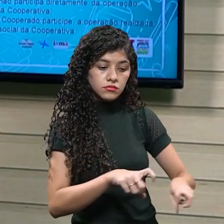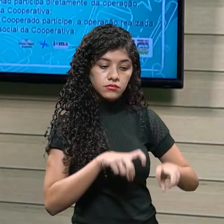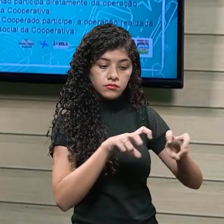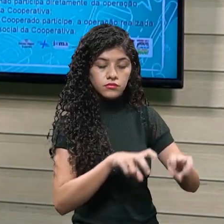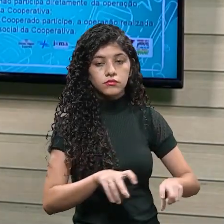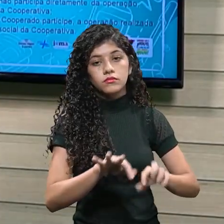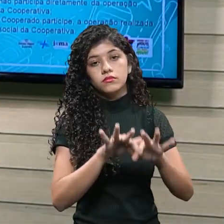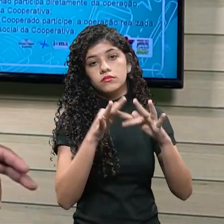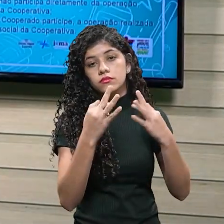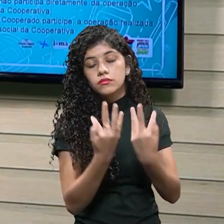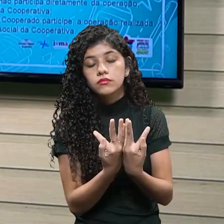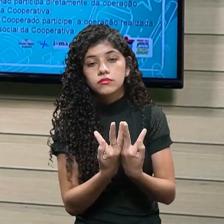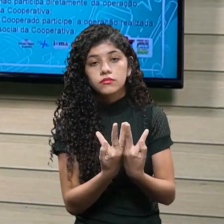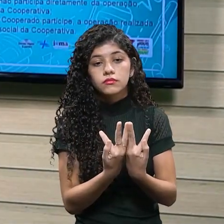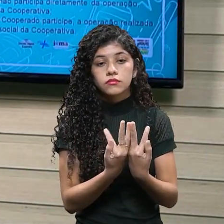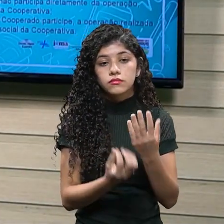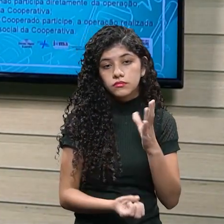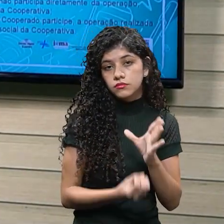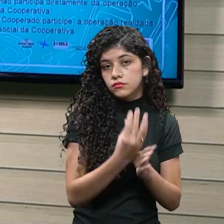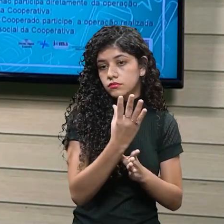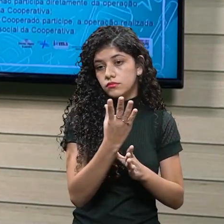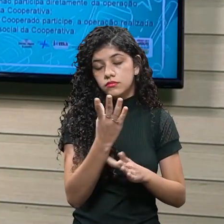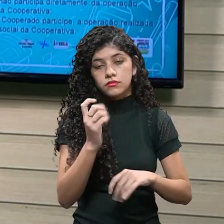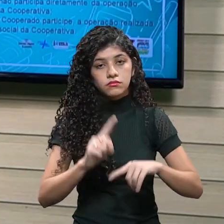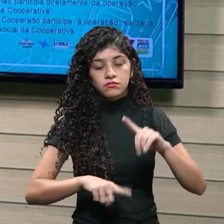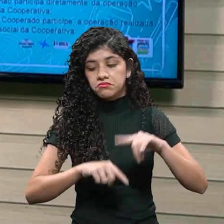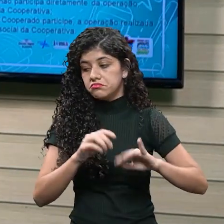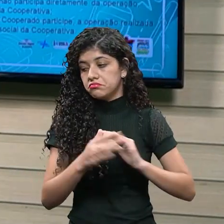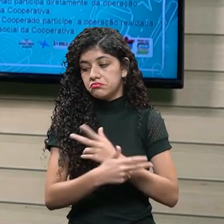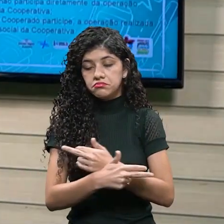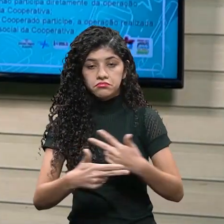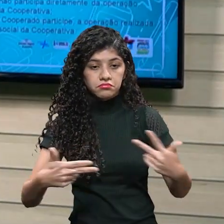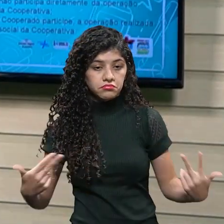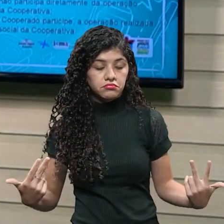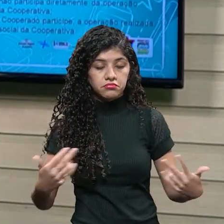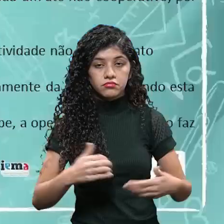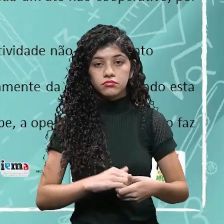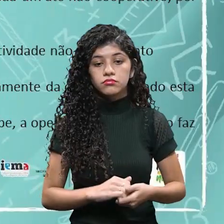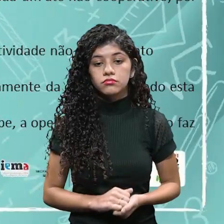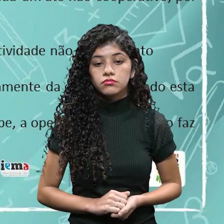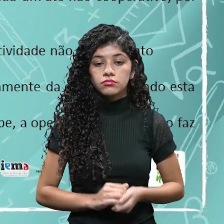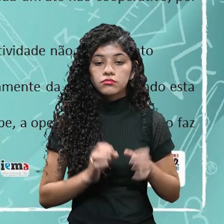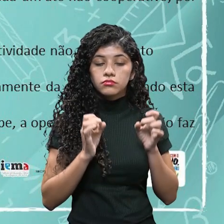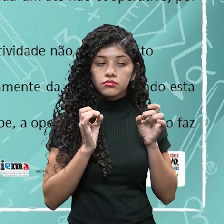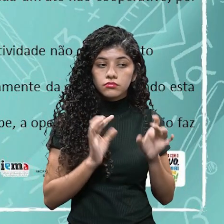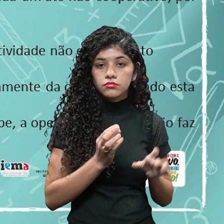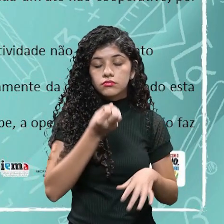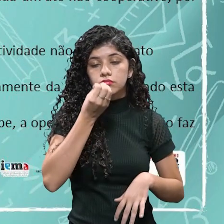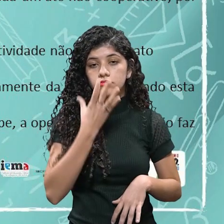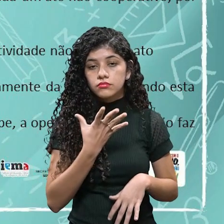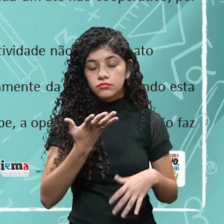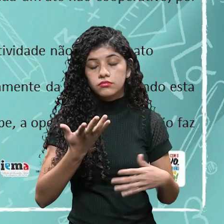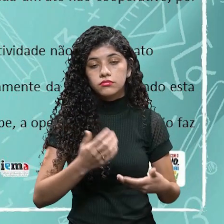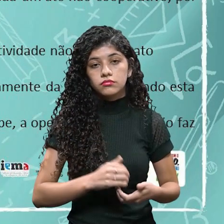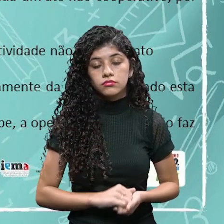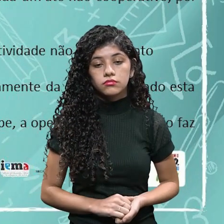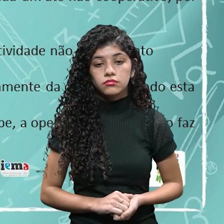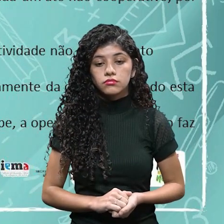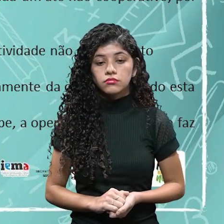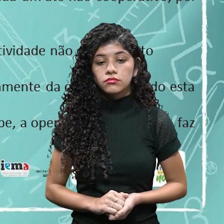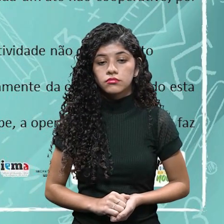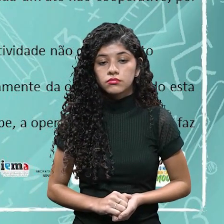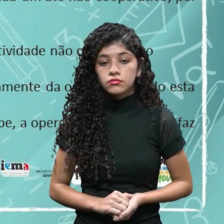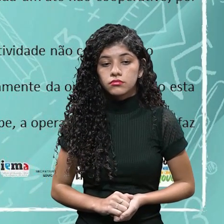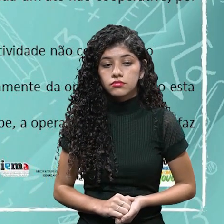familiar, seja produção de imóveis, enfim, panificação. Venda de bens do ativo